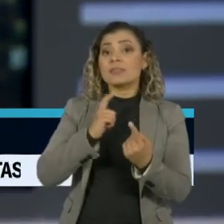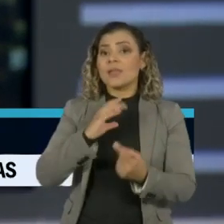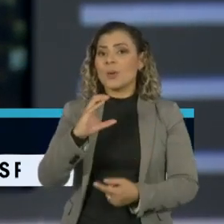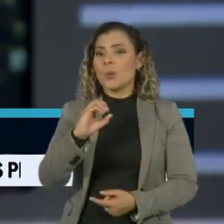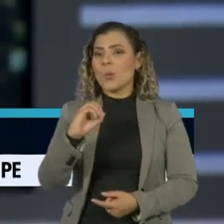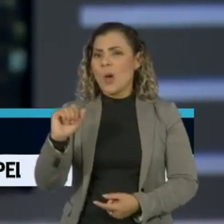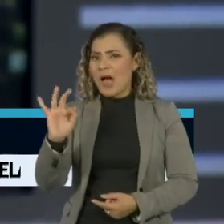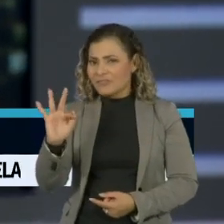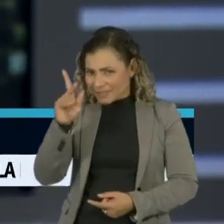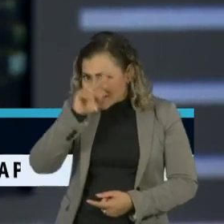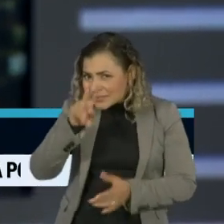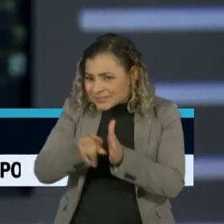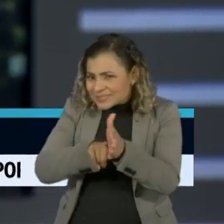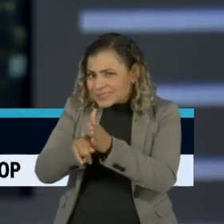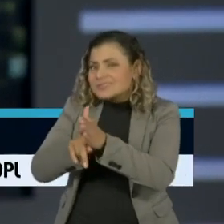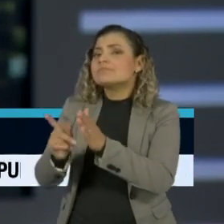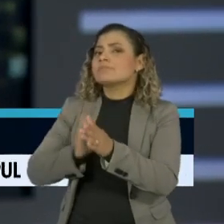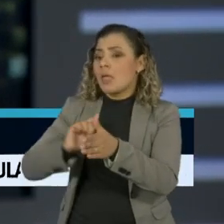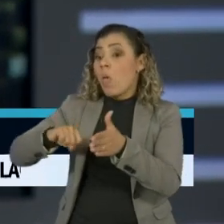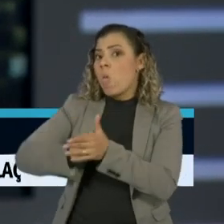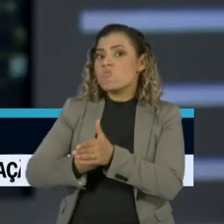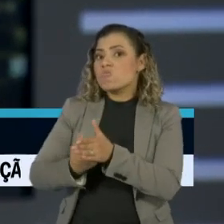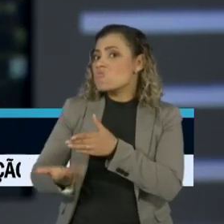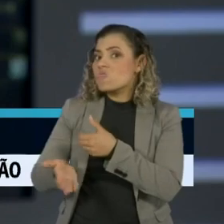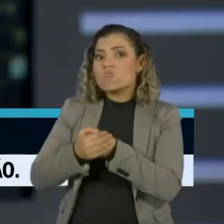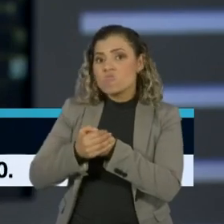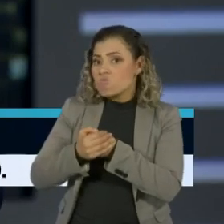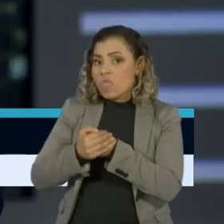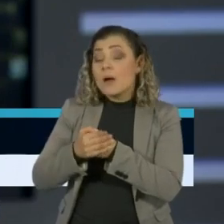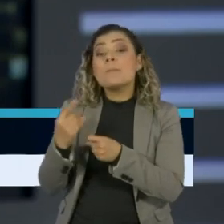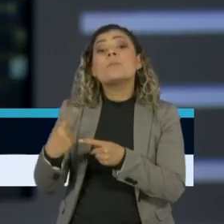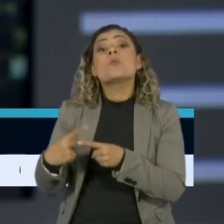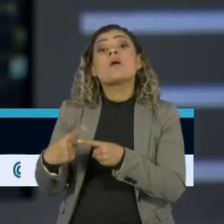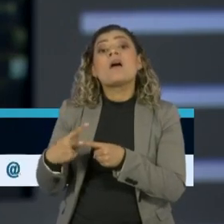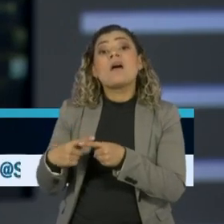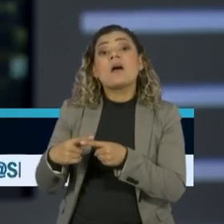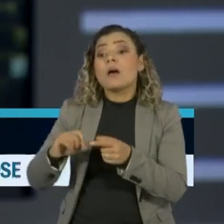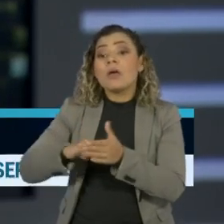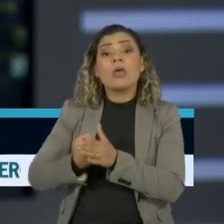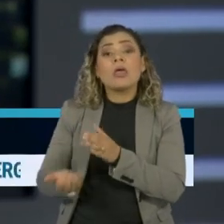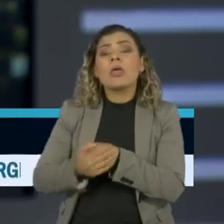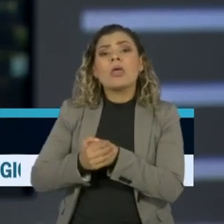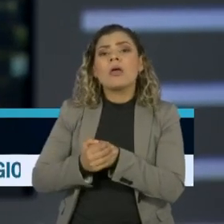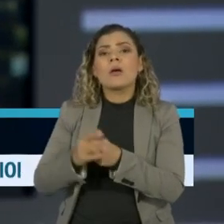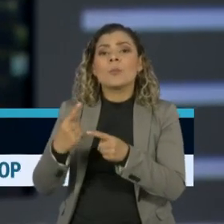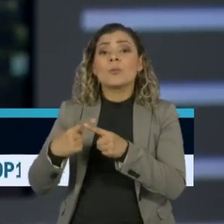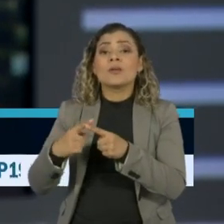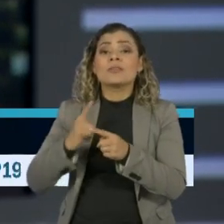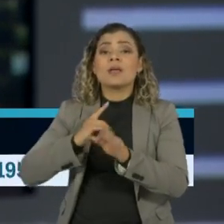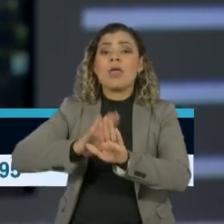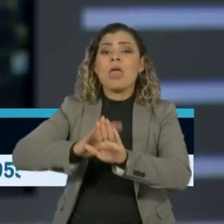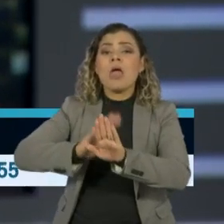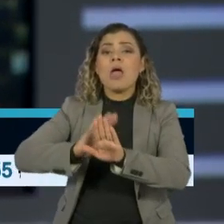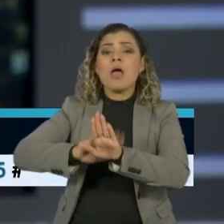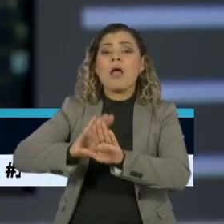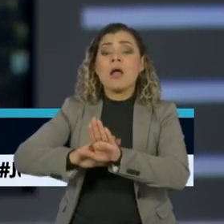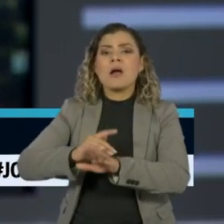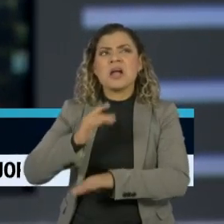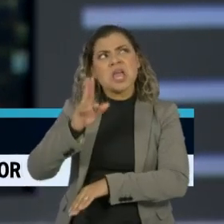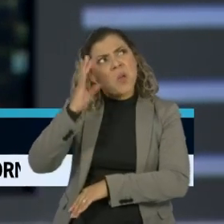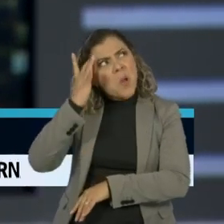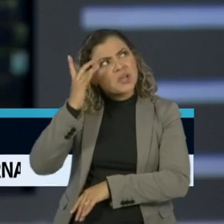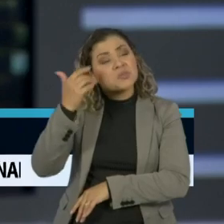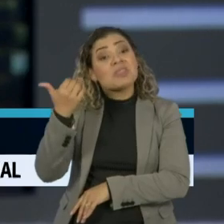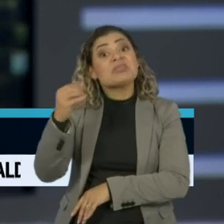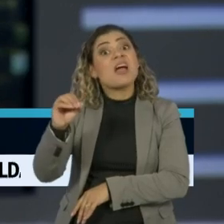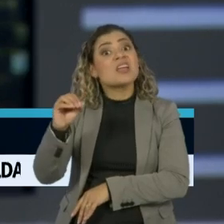do inquérito, que já estadia há muito e está trancado, porque por uma ação, diversas ações, se não me engano, 10 até hoje